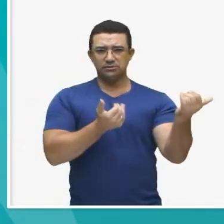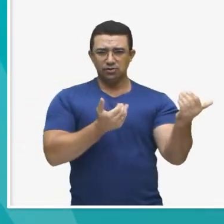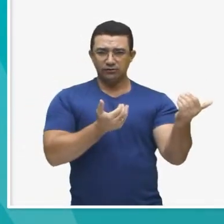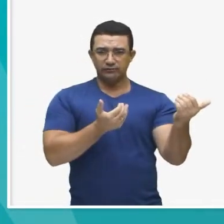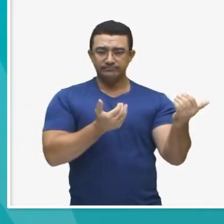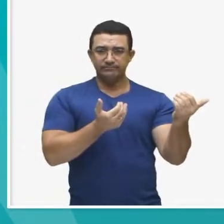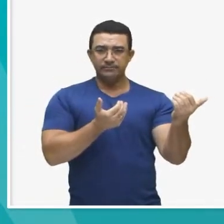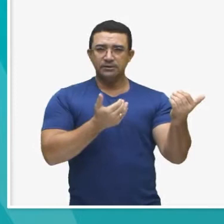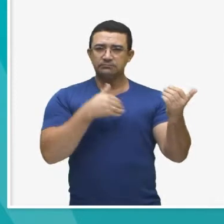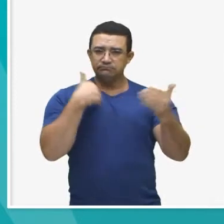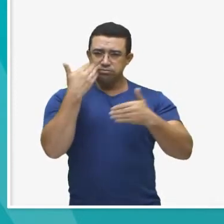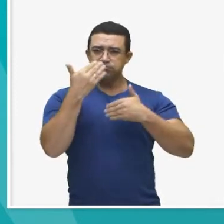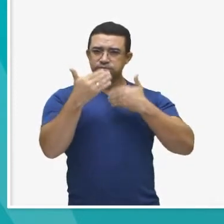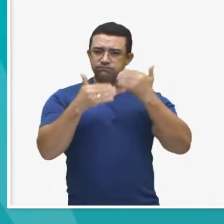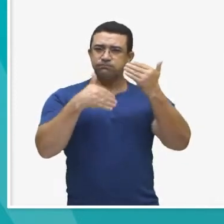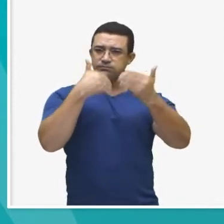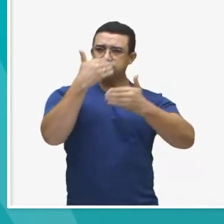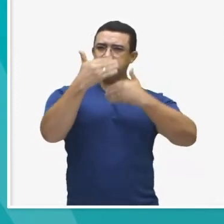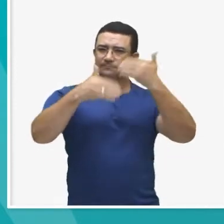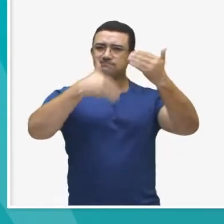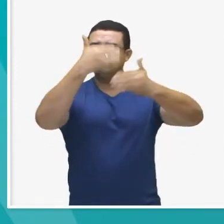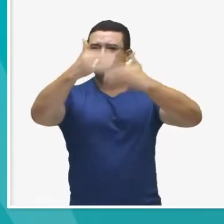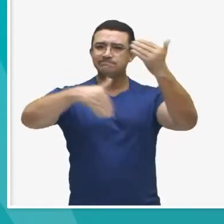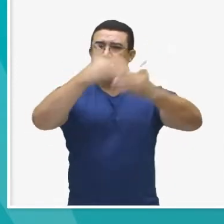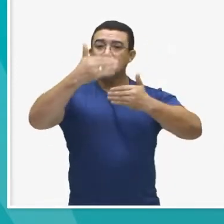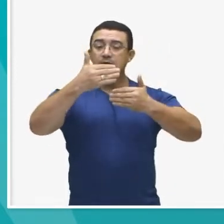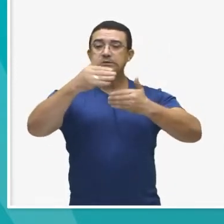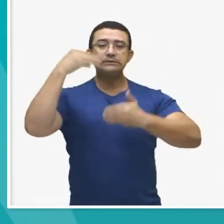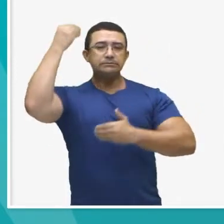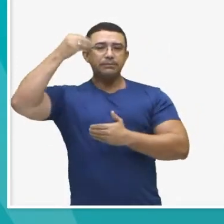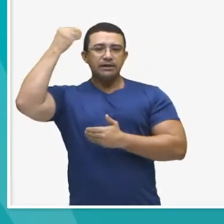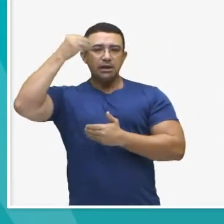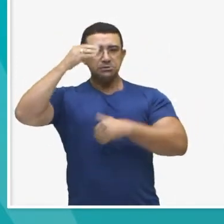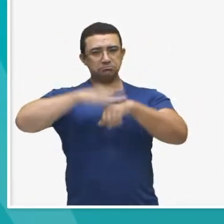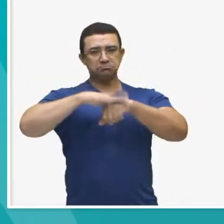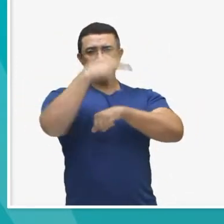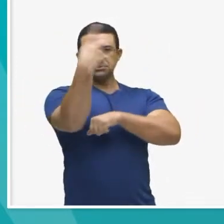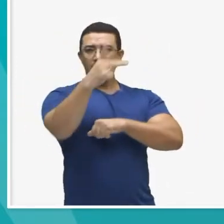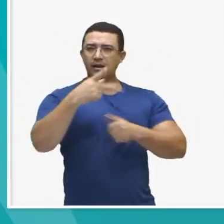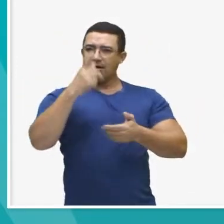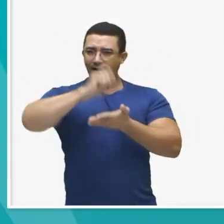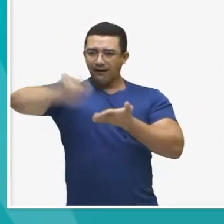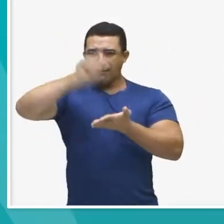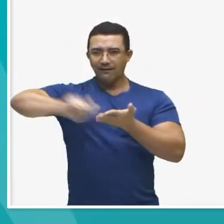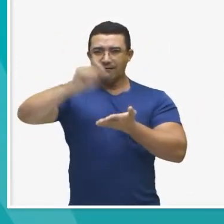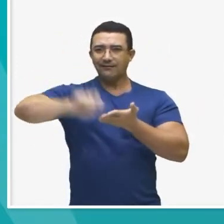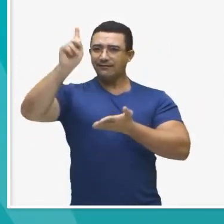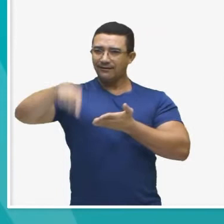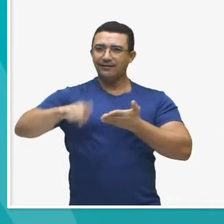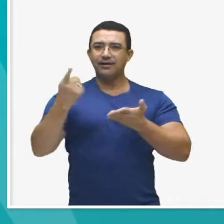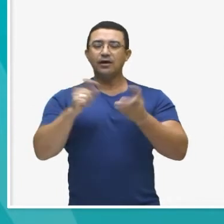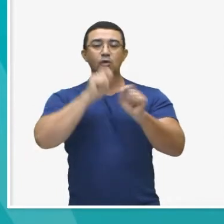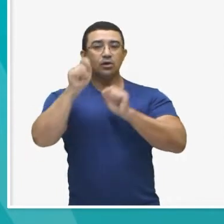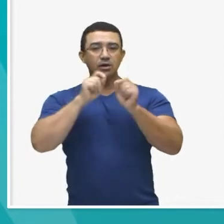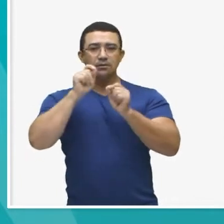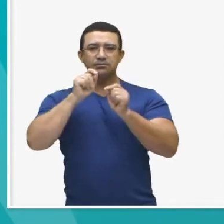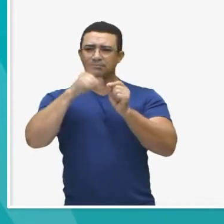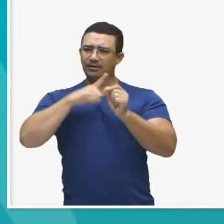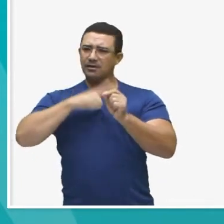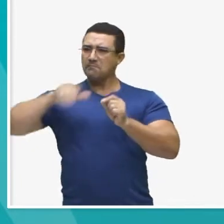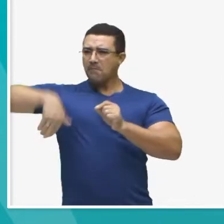vai desenvolver uma experiência de escrita que é conhecido como uma experiência de escrita mais subjetiva, não é?